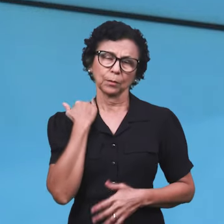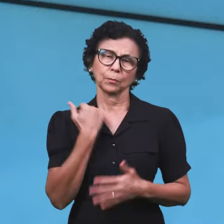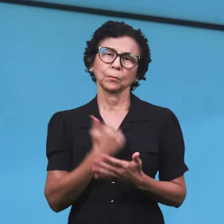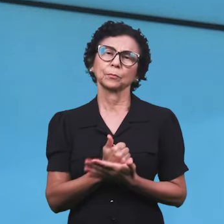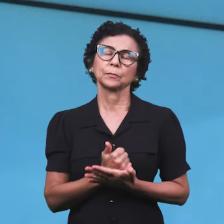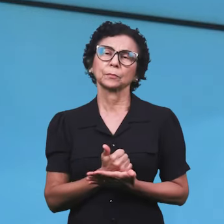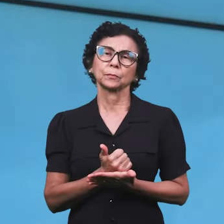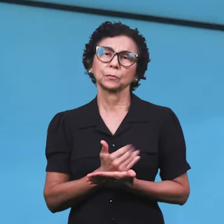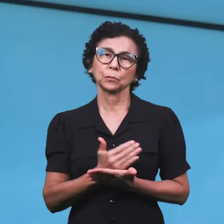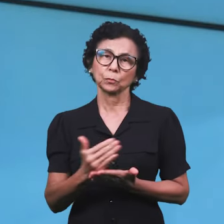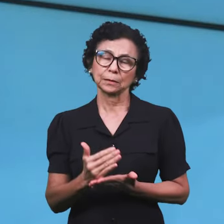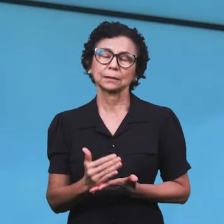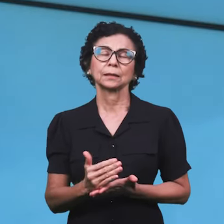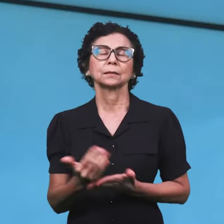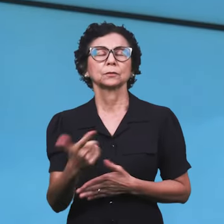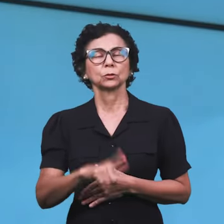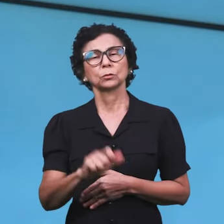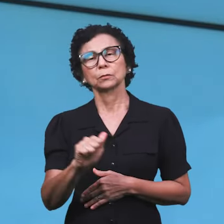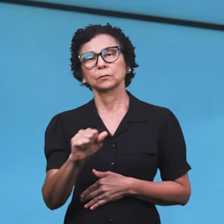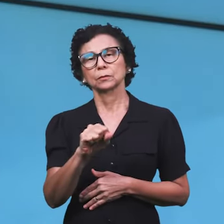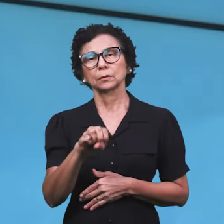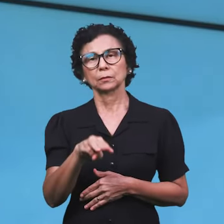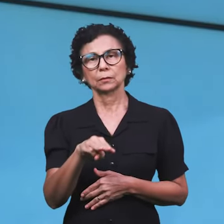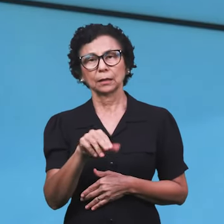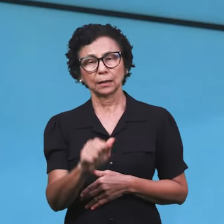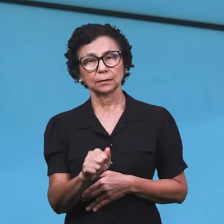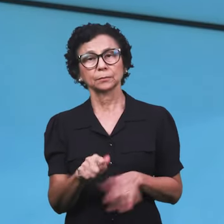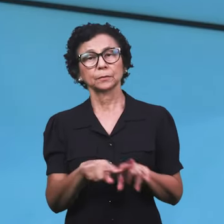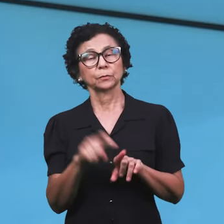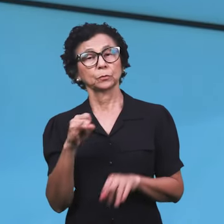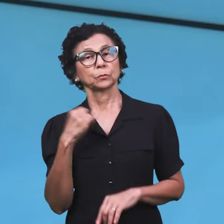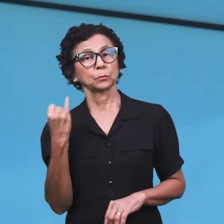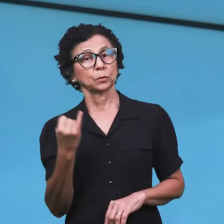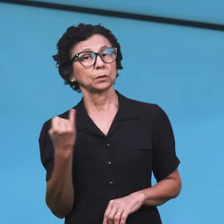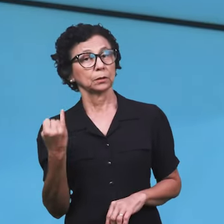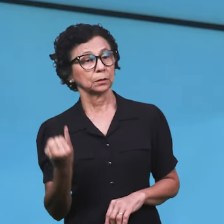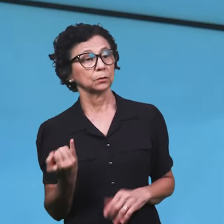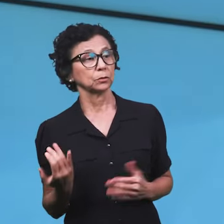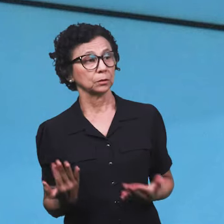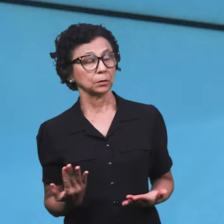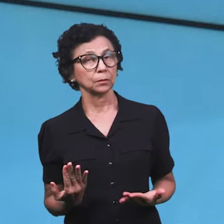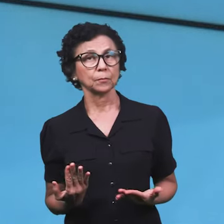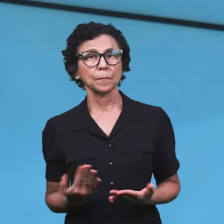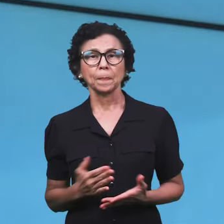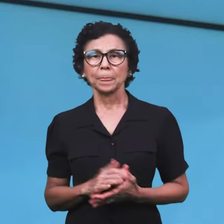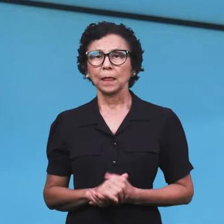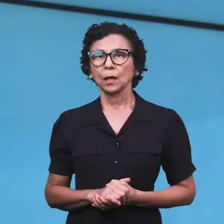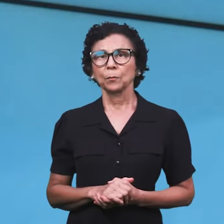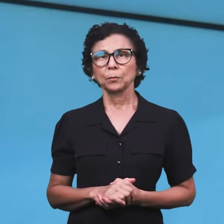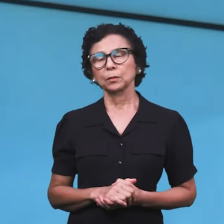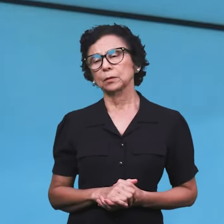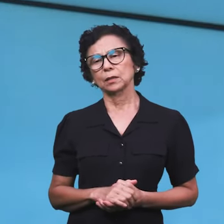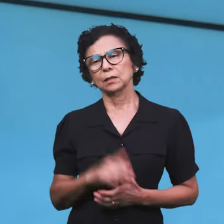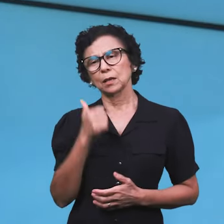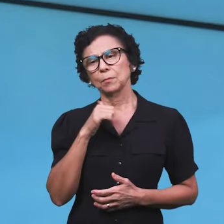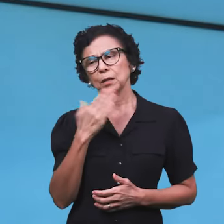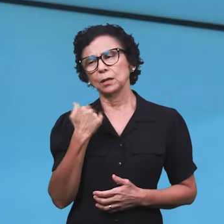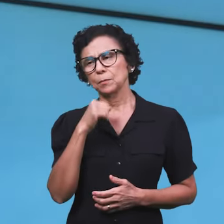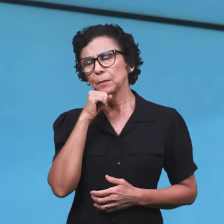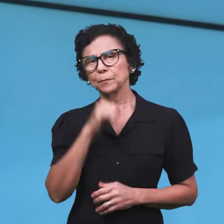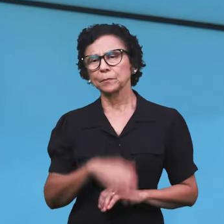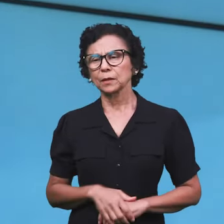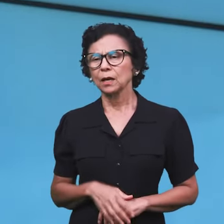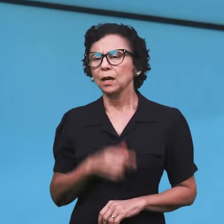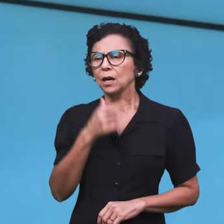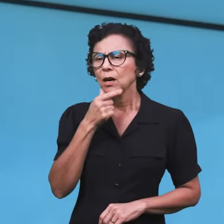isso é uma coisa muito importante, um ponto muito importante, porque às vezes os pais negligenciam isso, né? Fala assim, menino, isso é frescura,